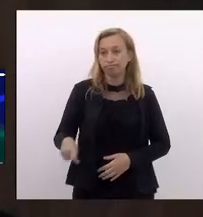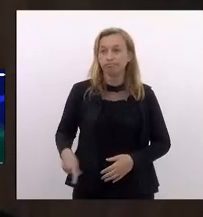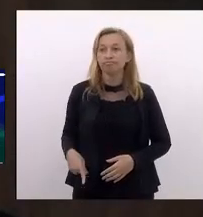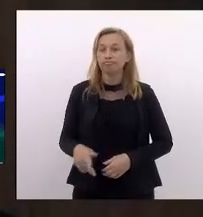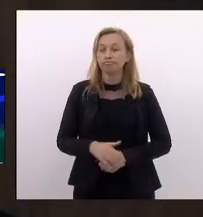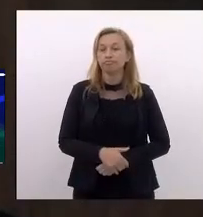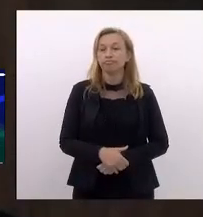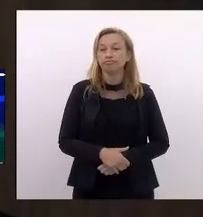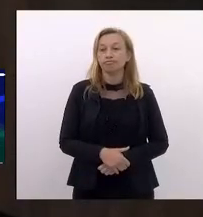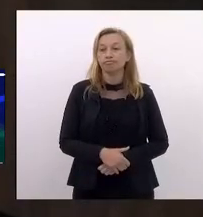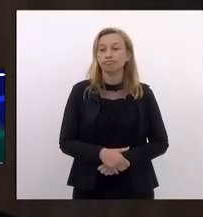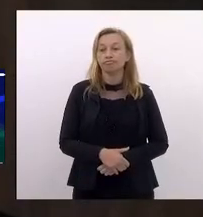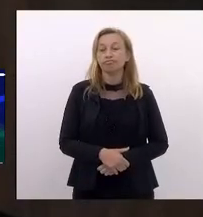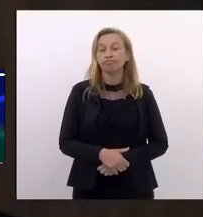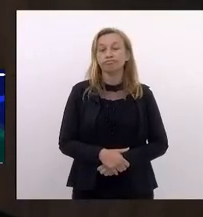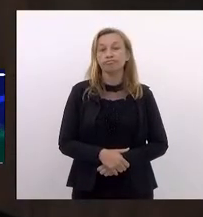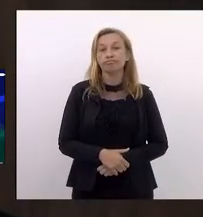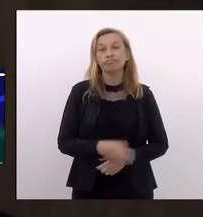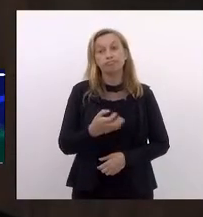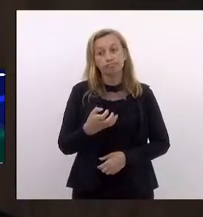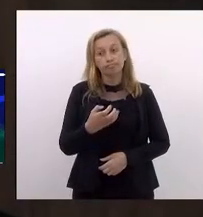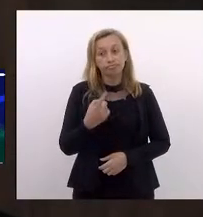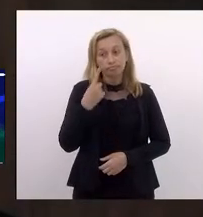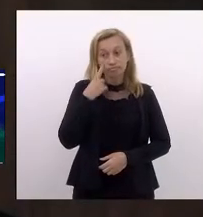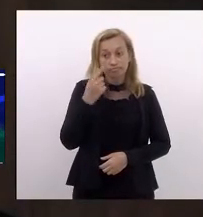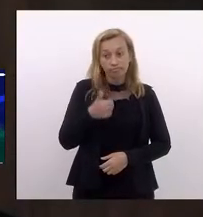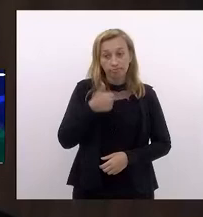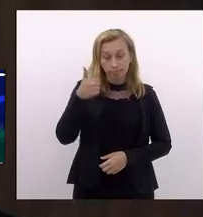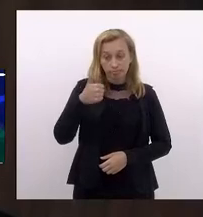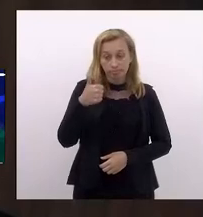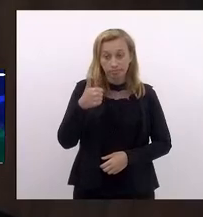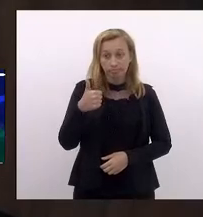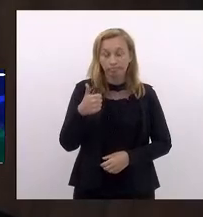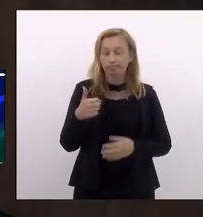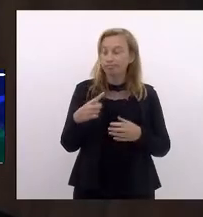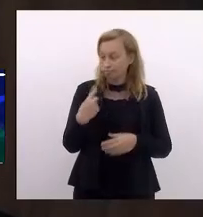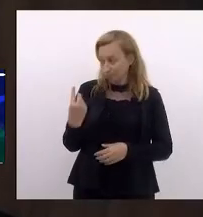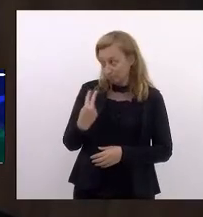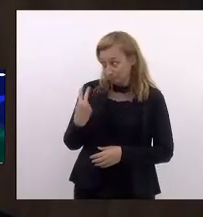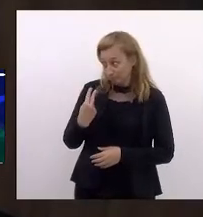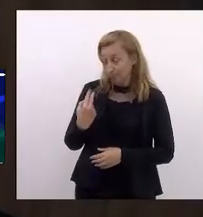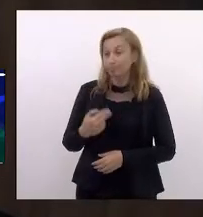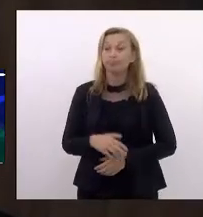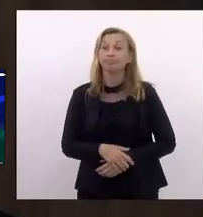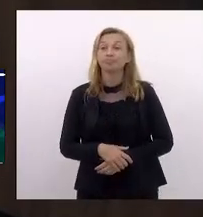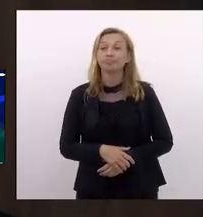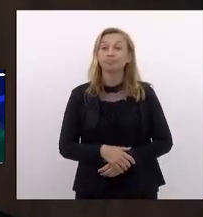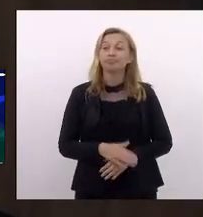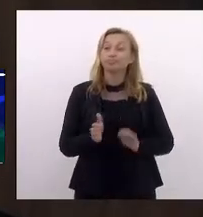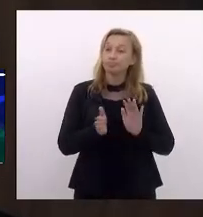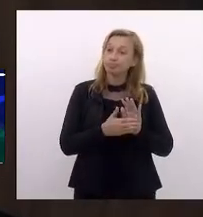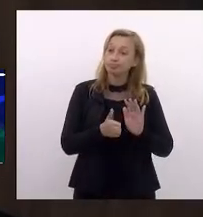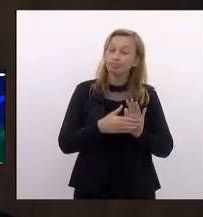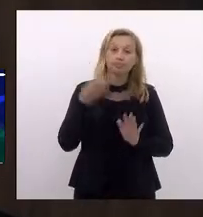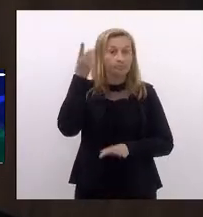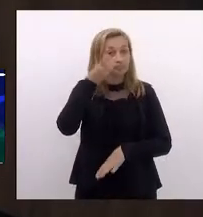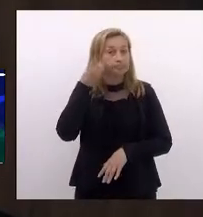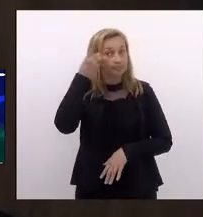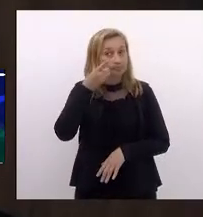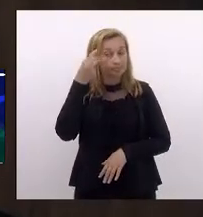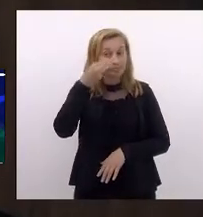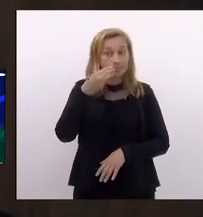e eu tento mediar os conflitos nós nós a proposta do deputado